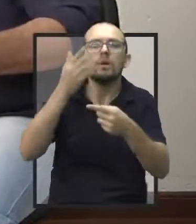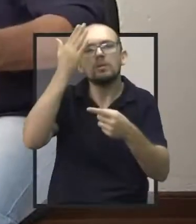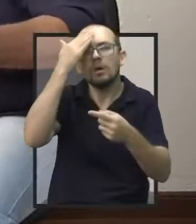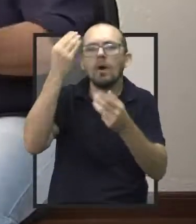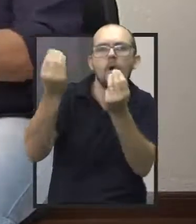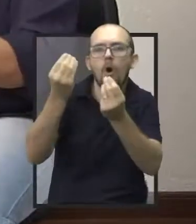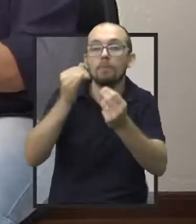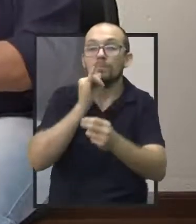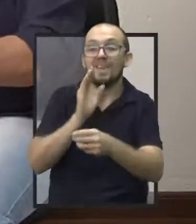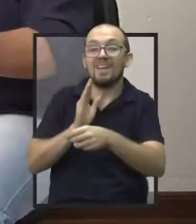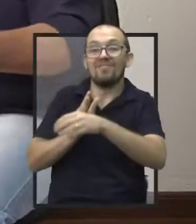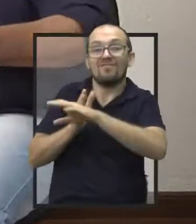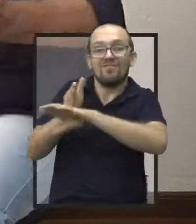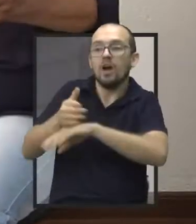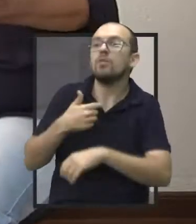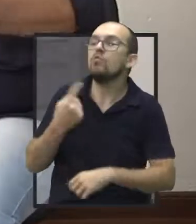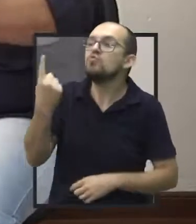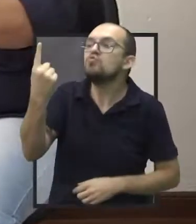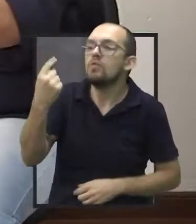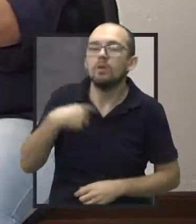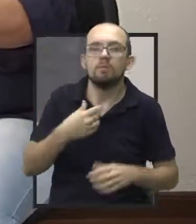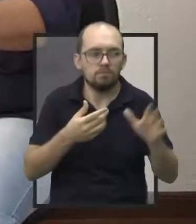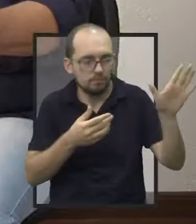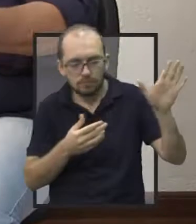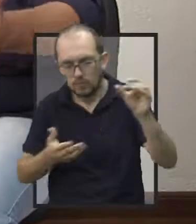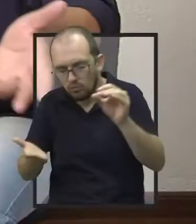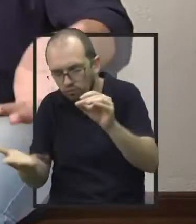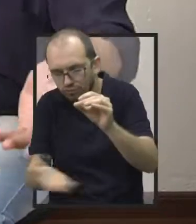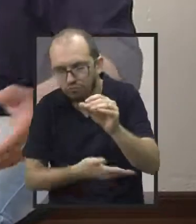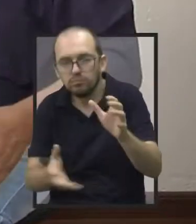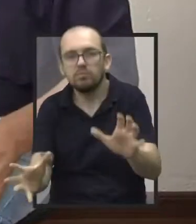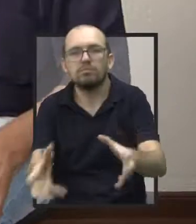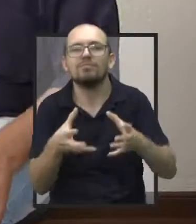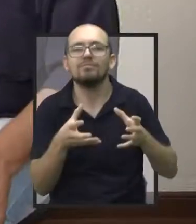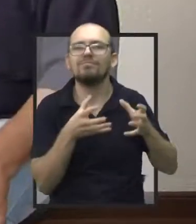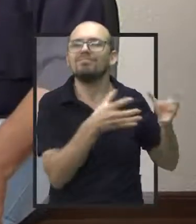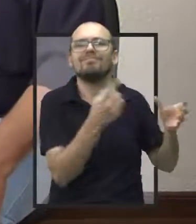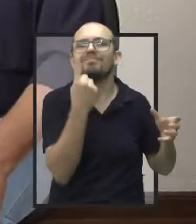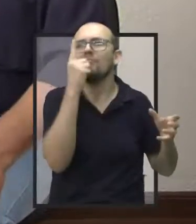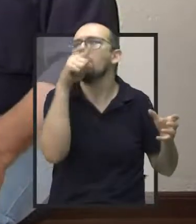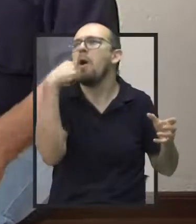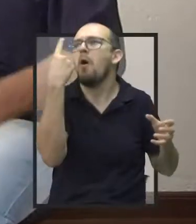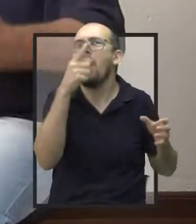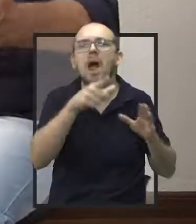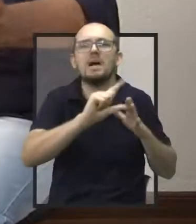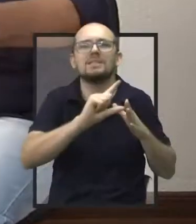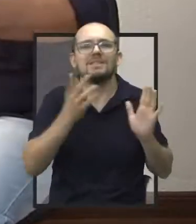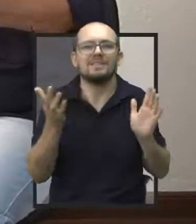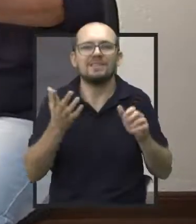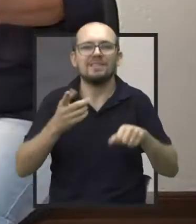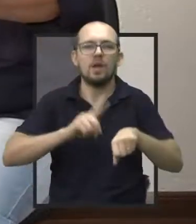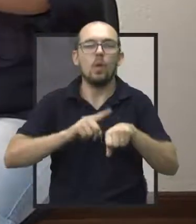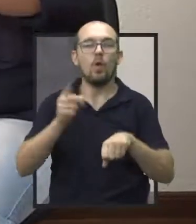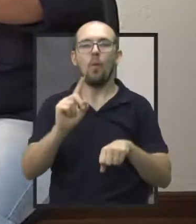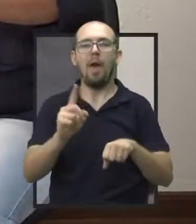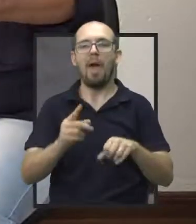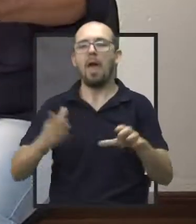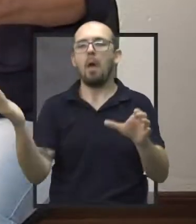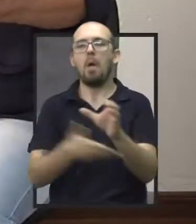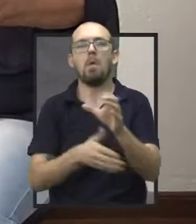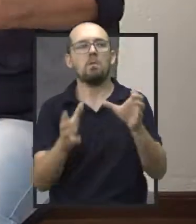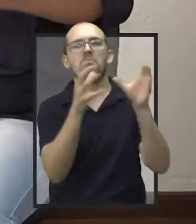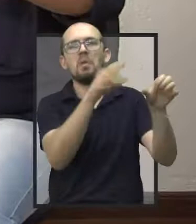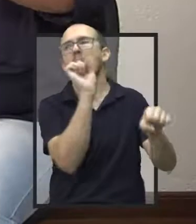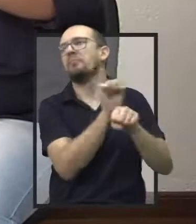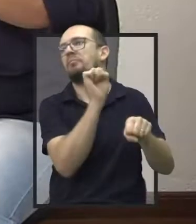pega ela colhida na hora praticamente foi colhida com uma hora de antecedência vamos dizer não mais que isso e não é aquela verdura que já faz um